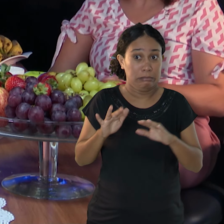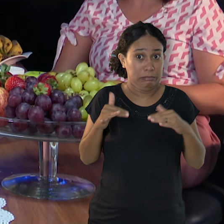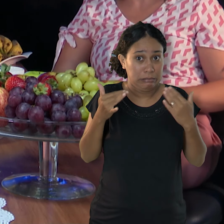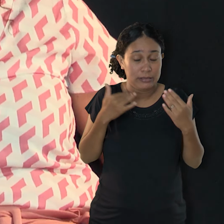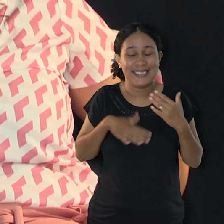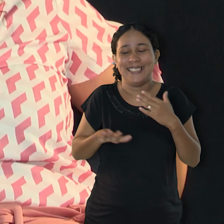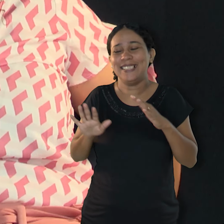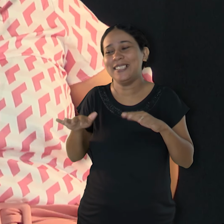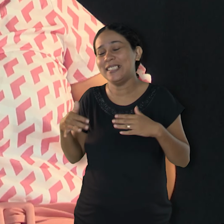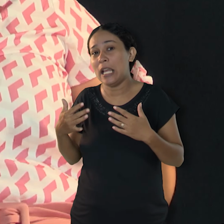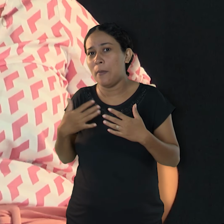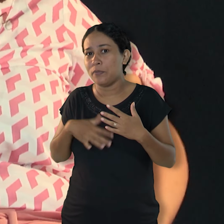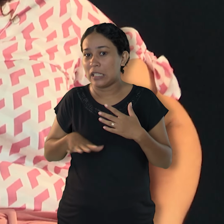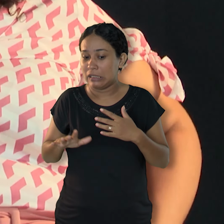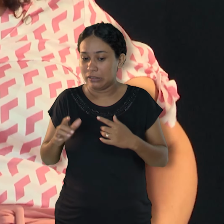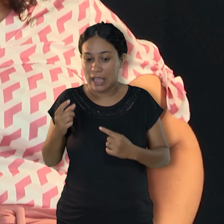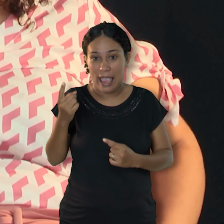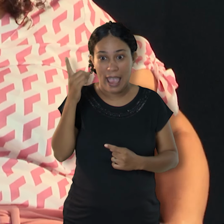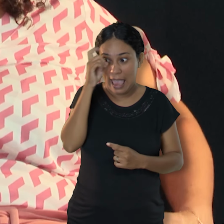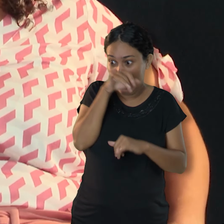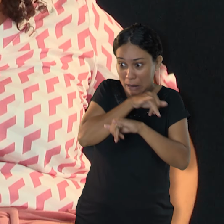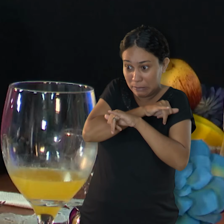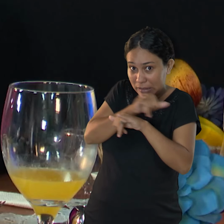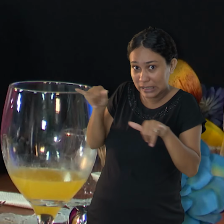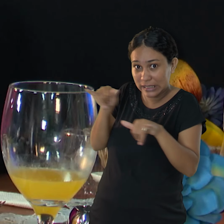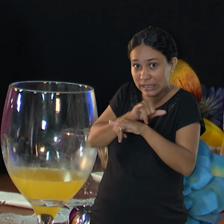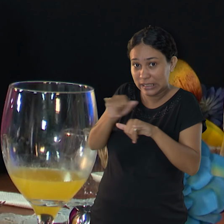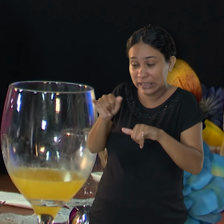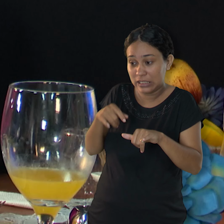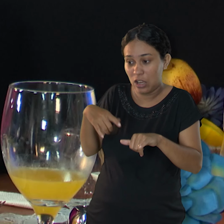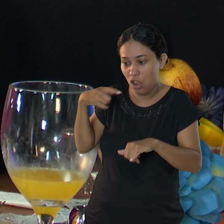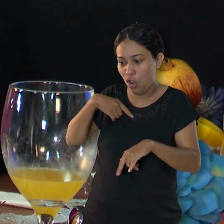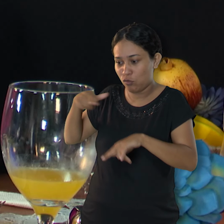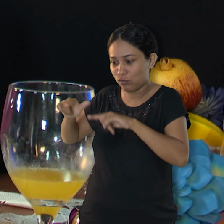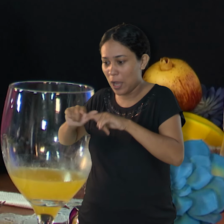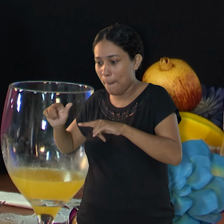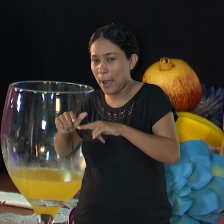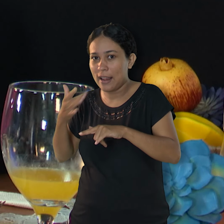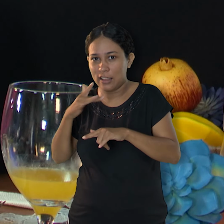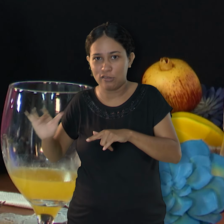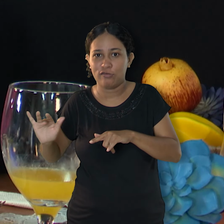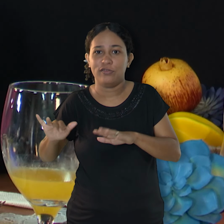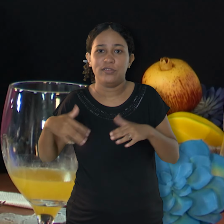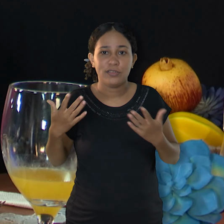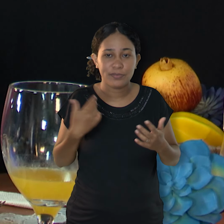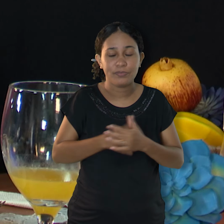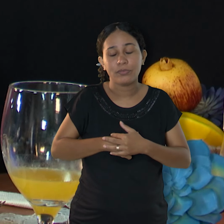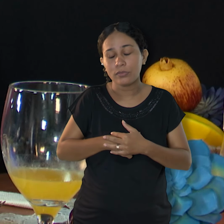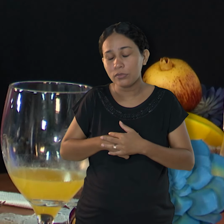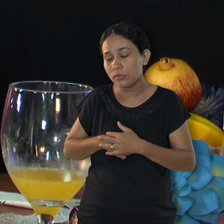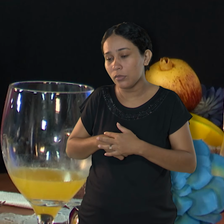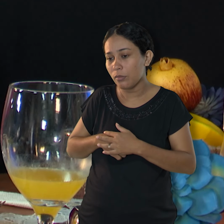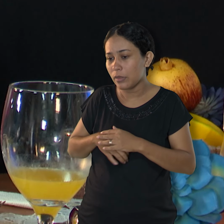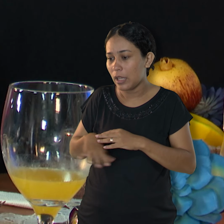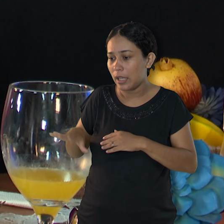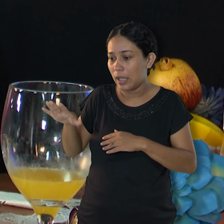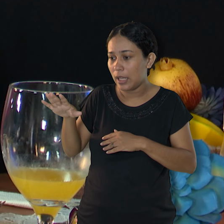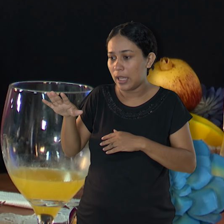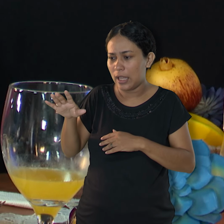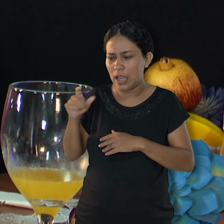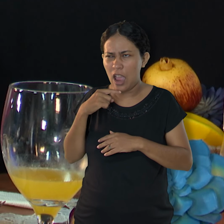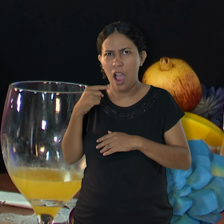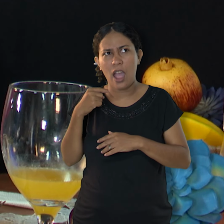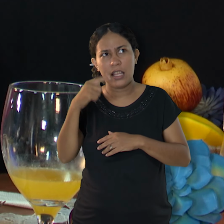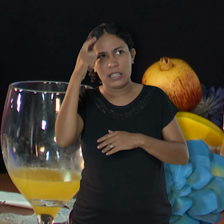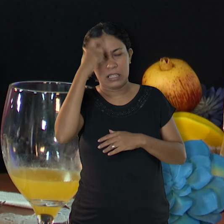Foi muita repercussão. Eu trabalhava na infância. As pessoas não querem, né? Elas querem, não sei se ter só aquela sensação de que tá tudo bem, fiz meu melhor,